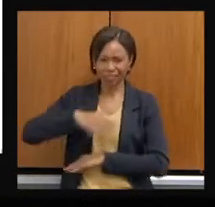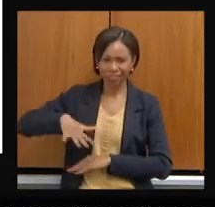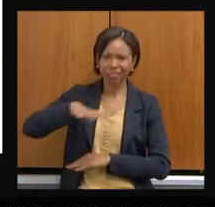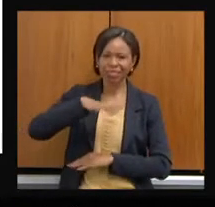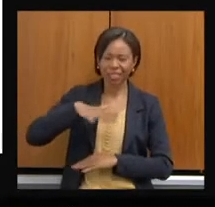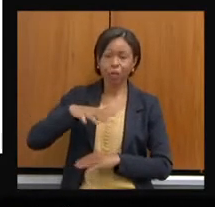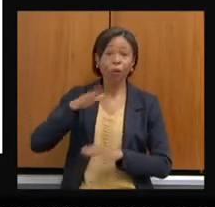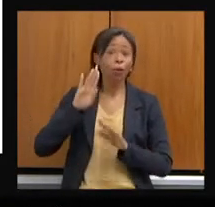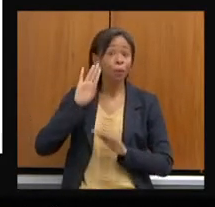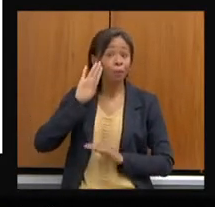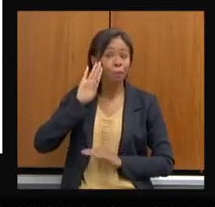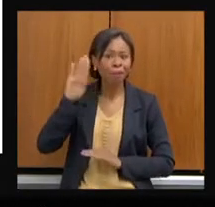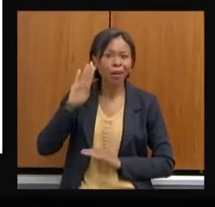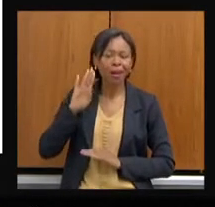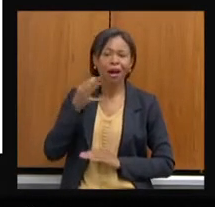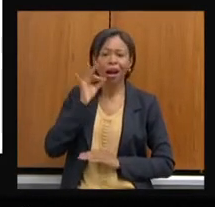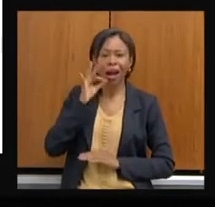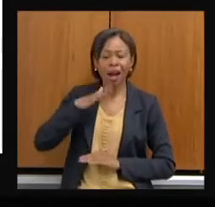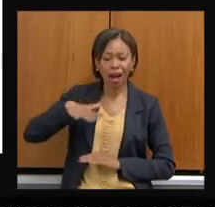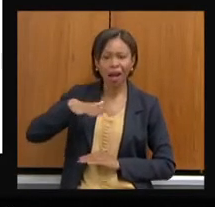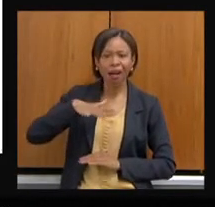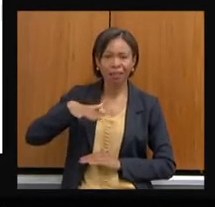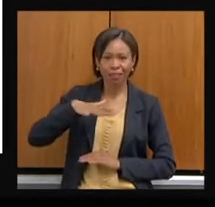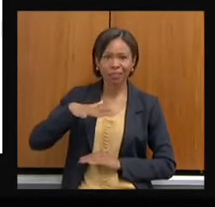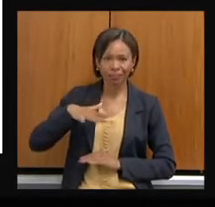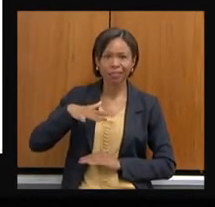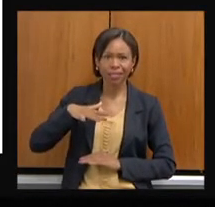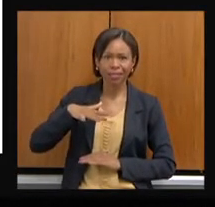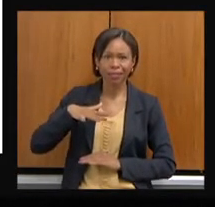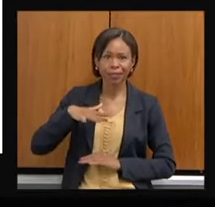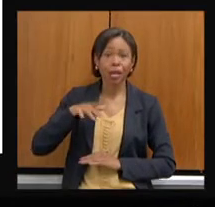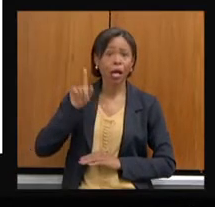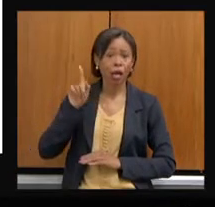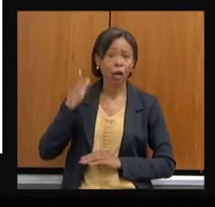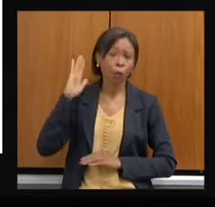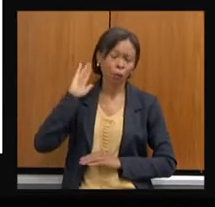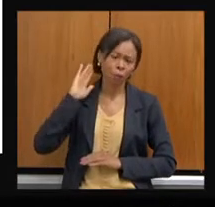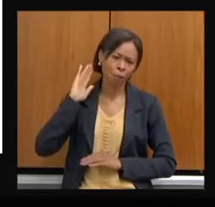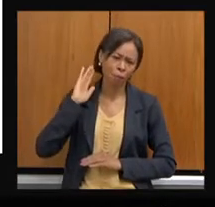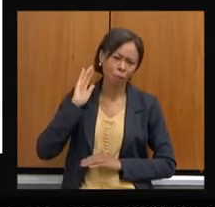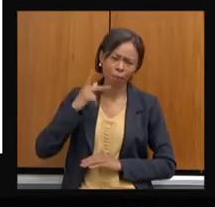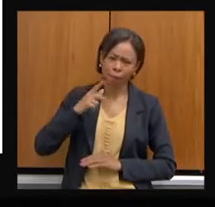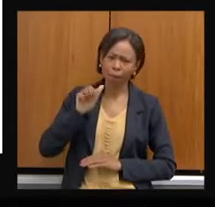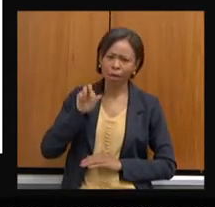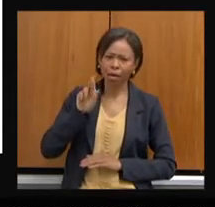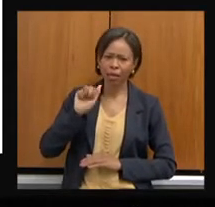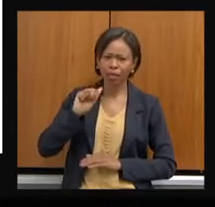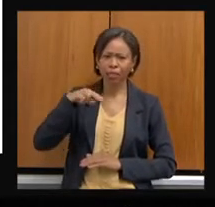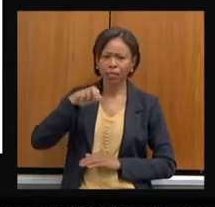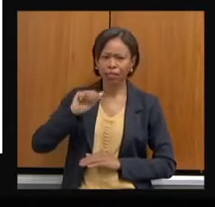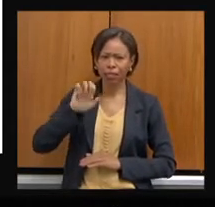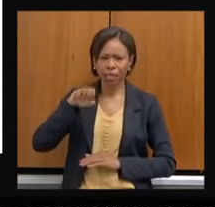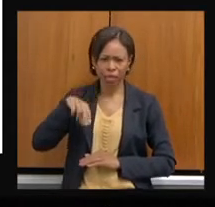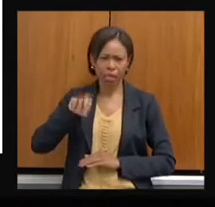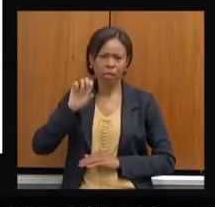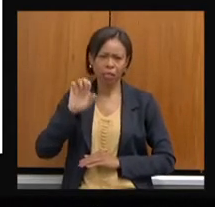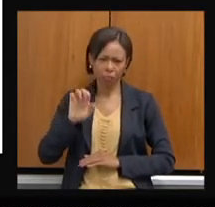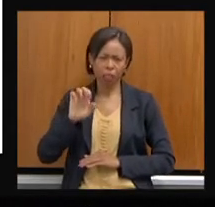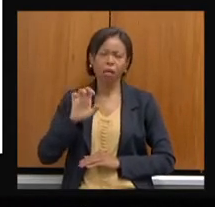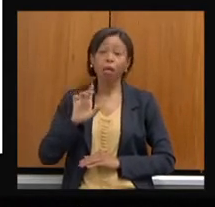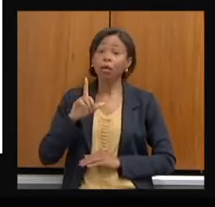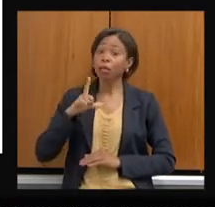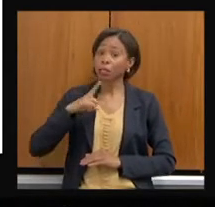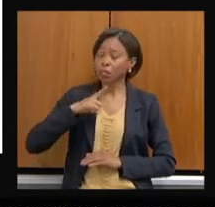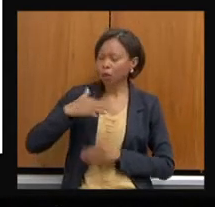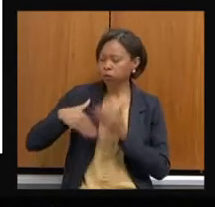as cultivares de café resistência ao nematoide meloidogyne paranaensis que estão em processo de registro no mapa Então